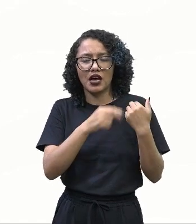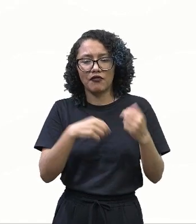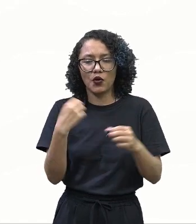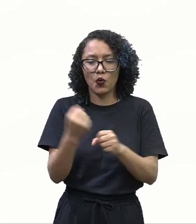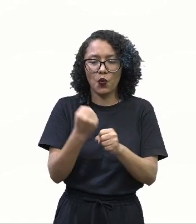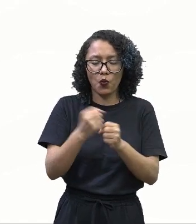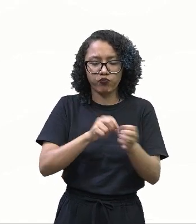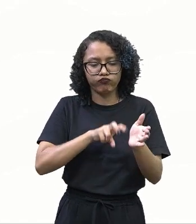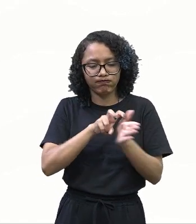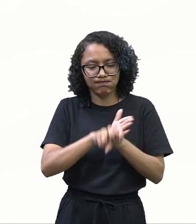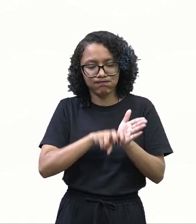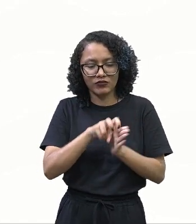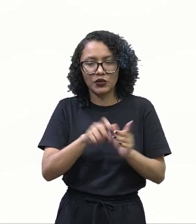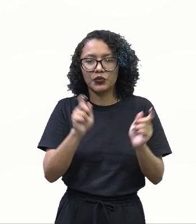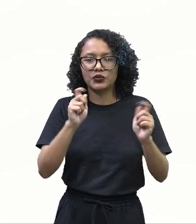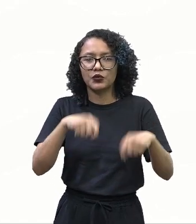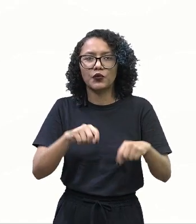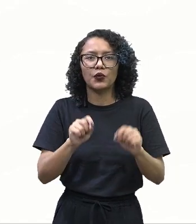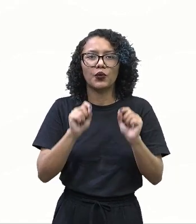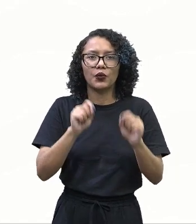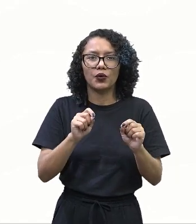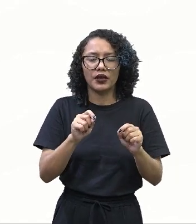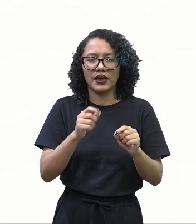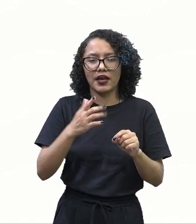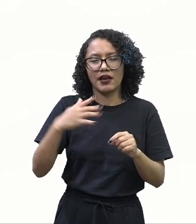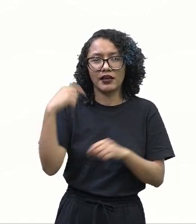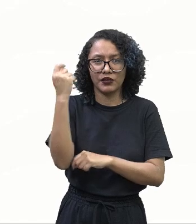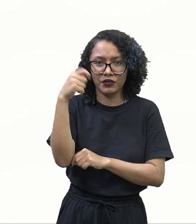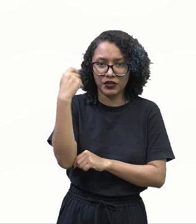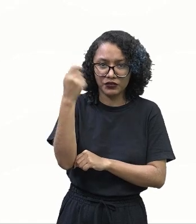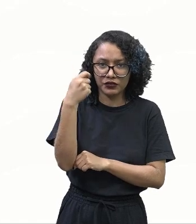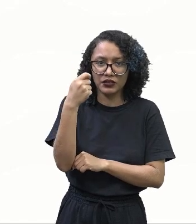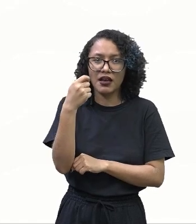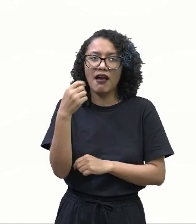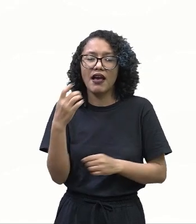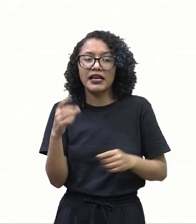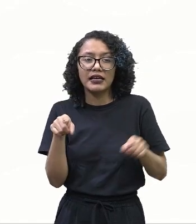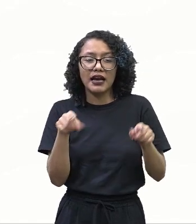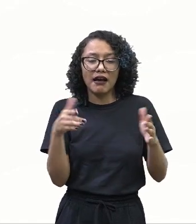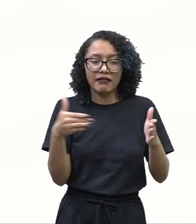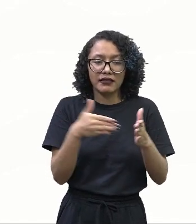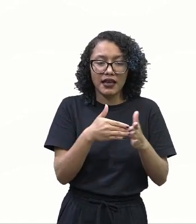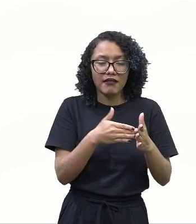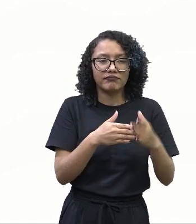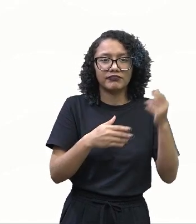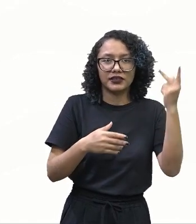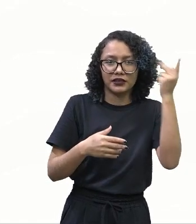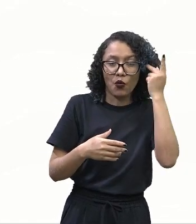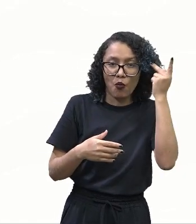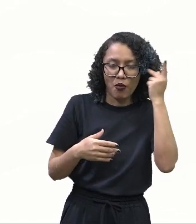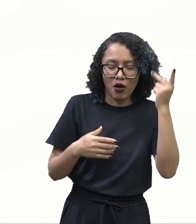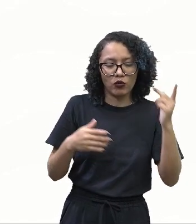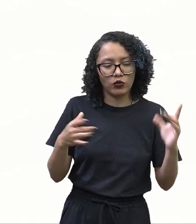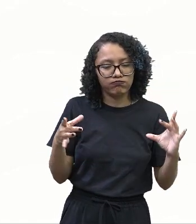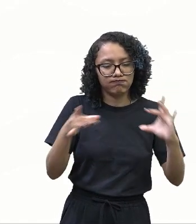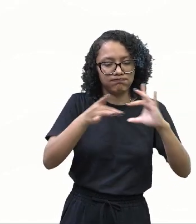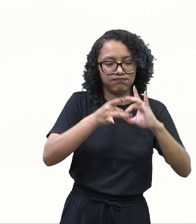ferrovia que ligaria o Rio Grande do Sul a São Paulo. Então, esses moradores eles